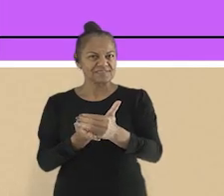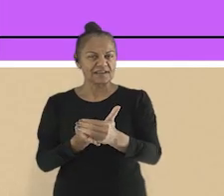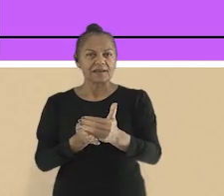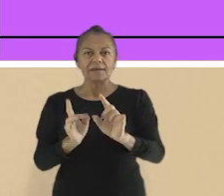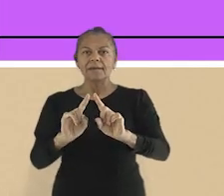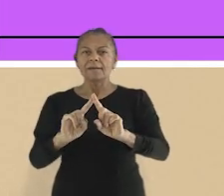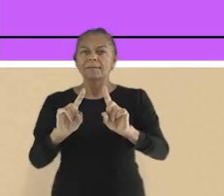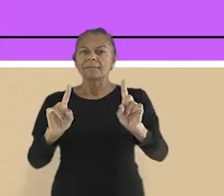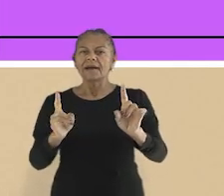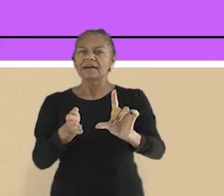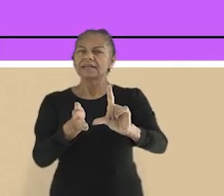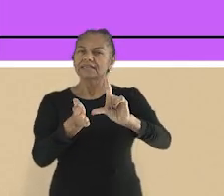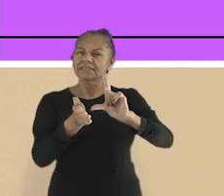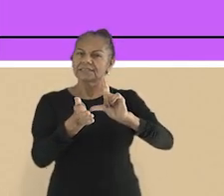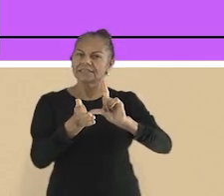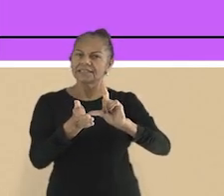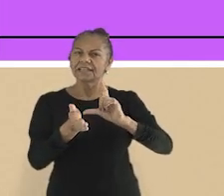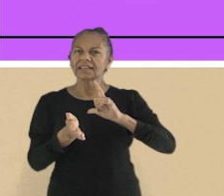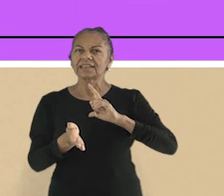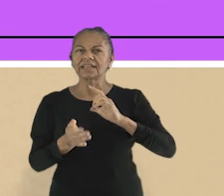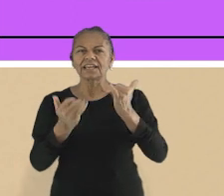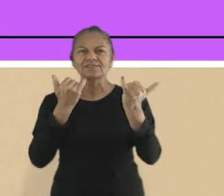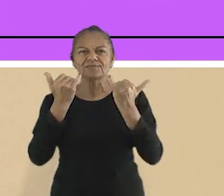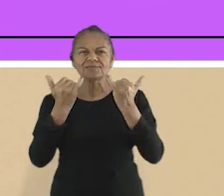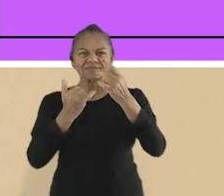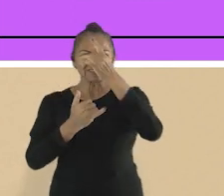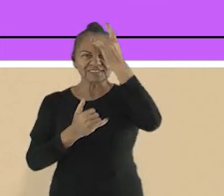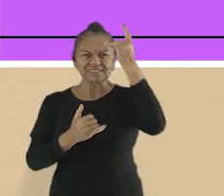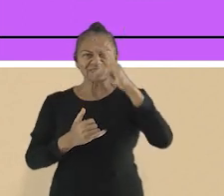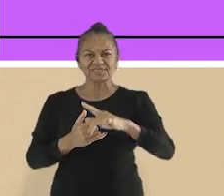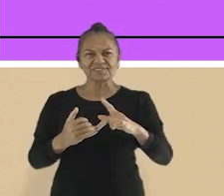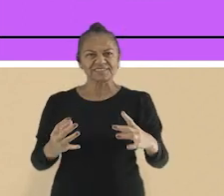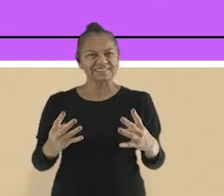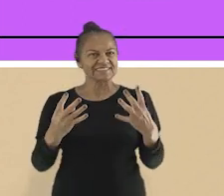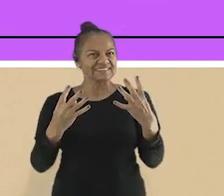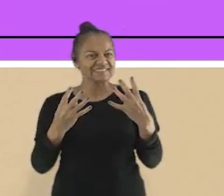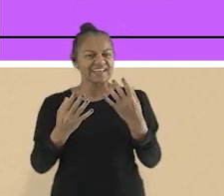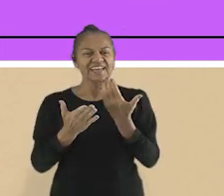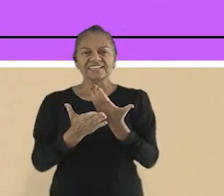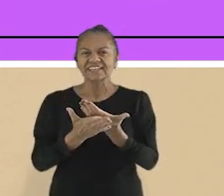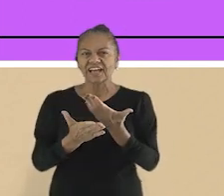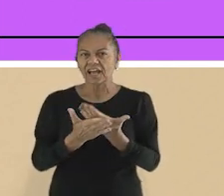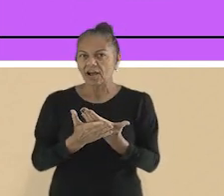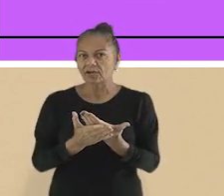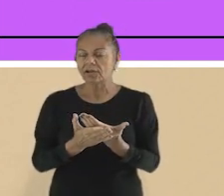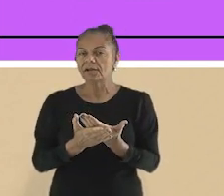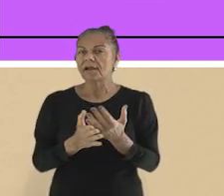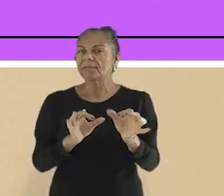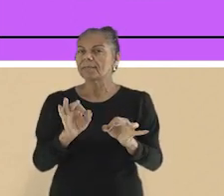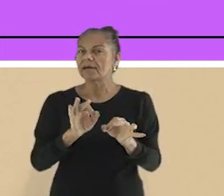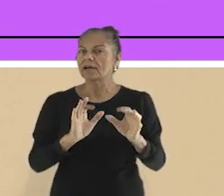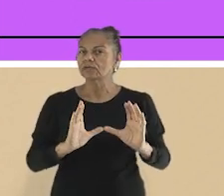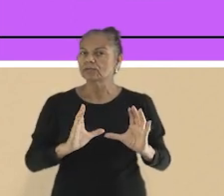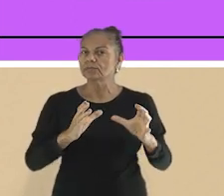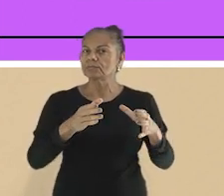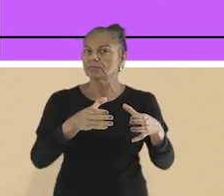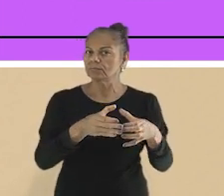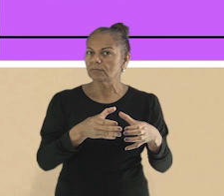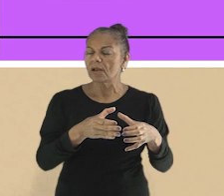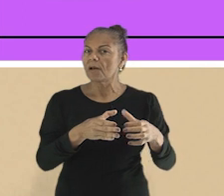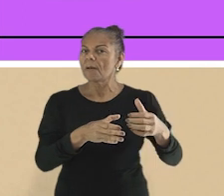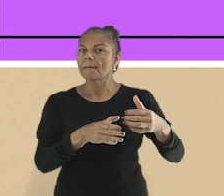Antes de iniciarmos, algumas informações para os professores que nos acompanham. Essa aula é do 1º ao 3º ano